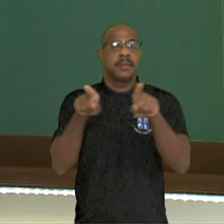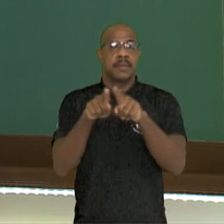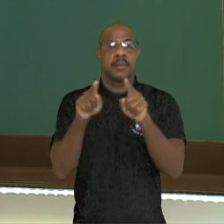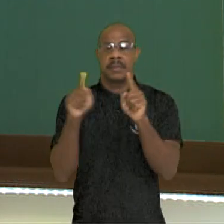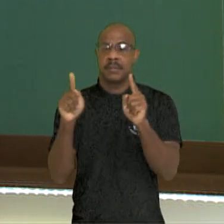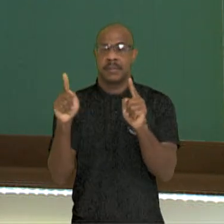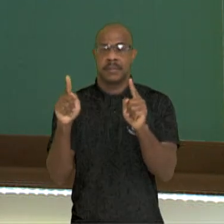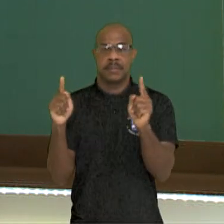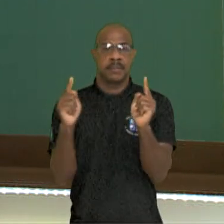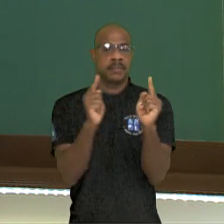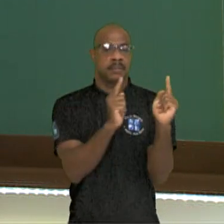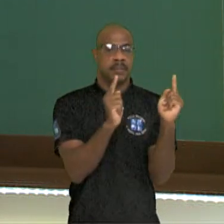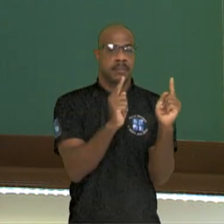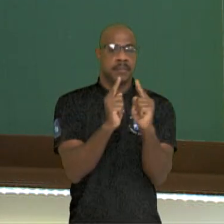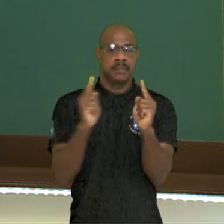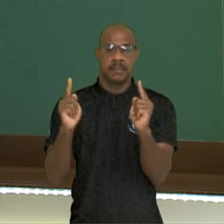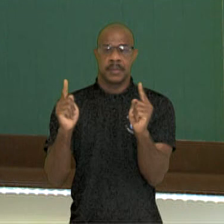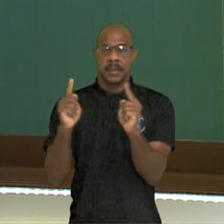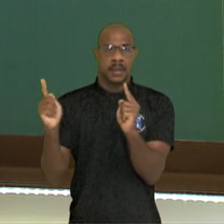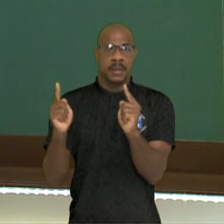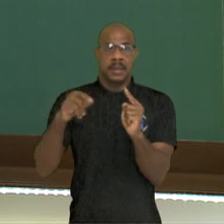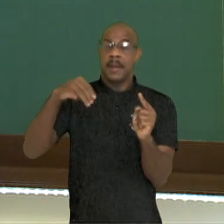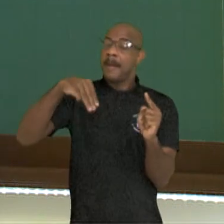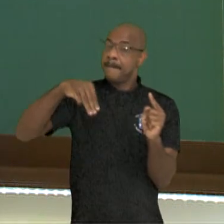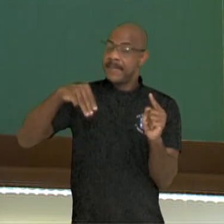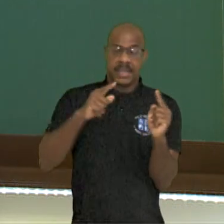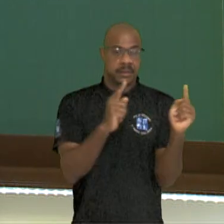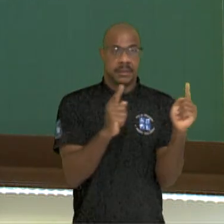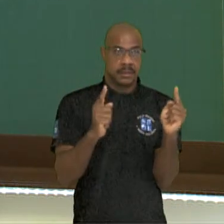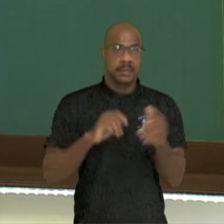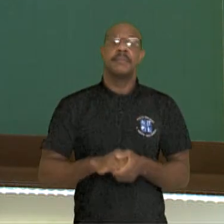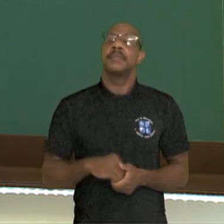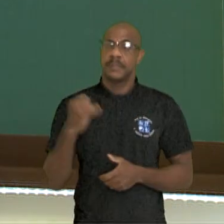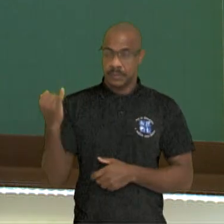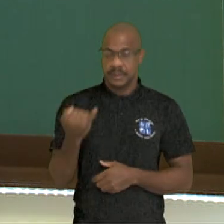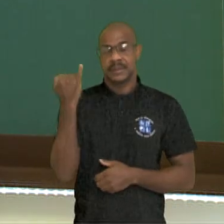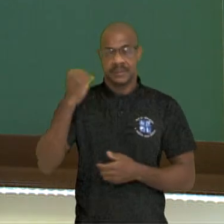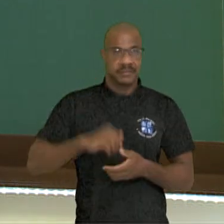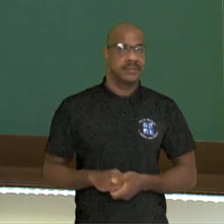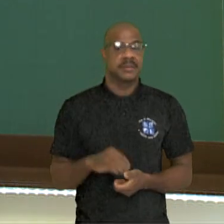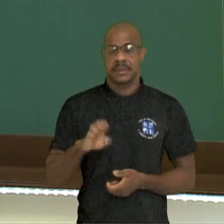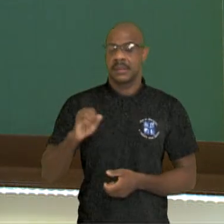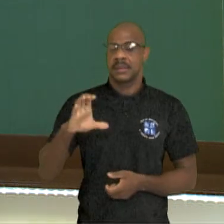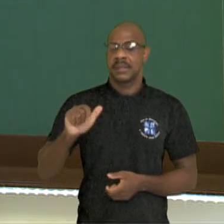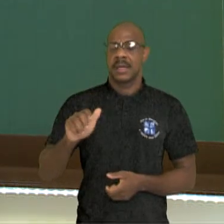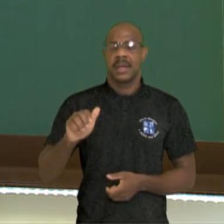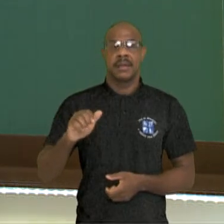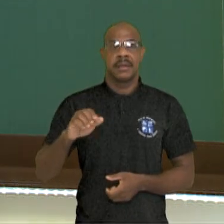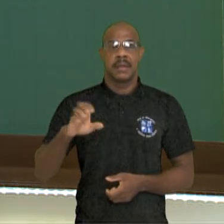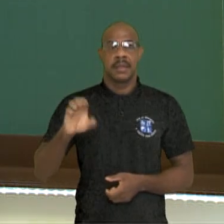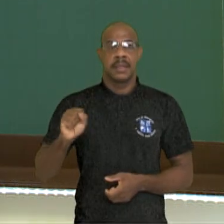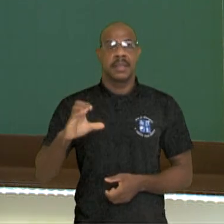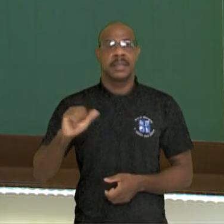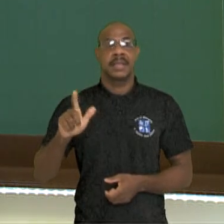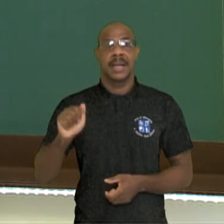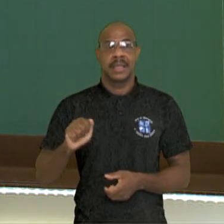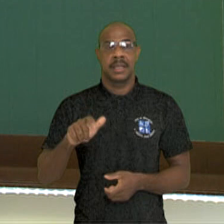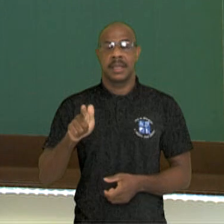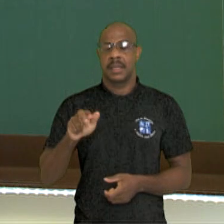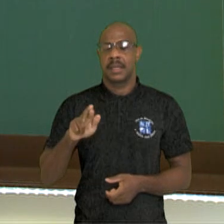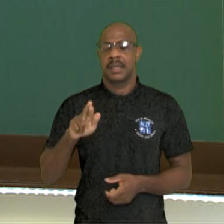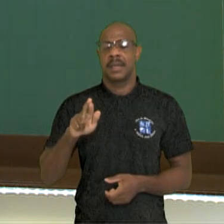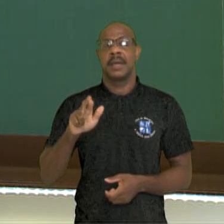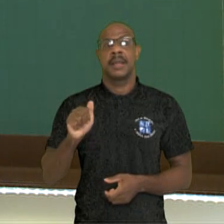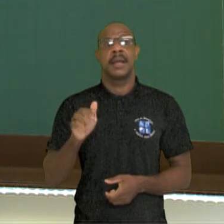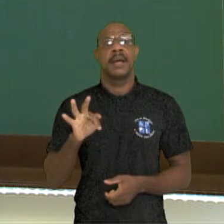sendo 50 metros. Daí a importância da escala gráfica. Perceba que a gente não precisa fazer contas. A gente tem que olhar quanto